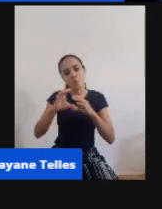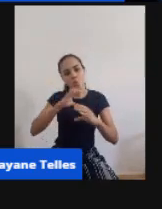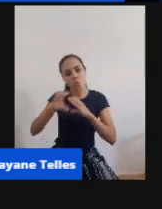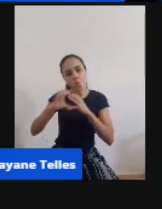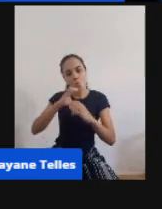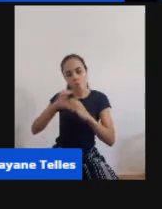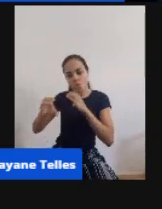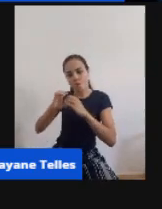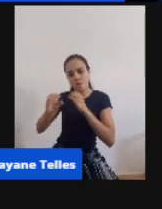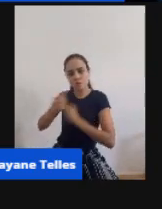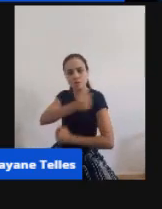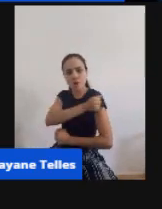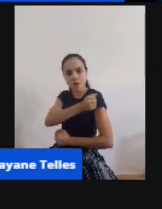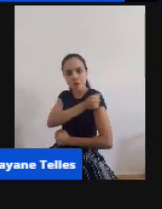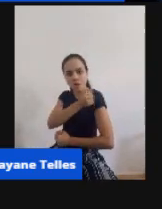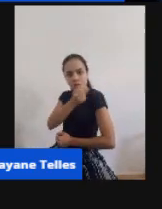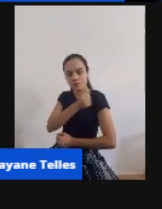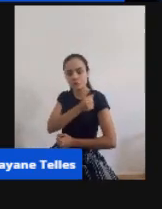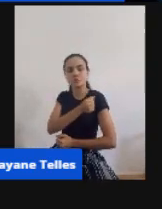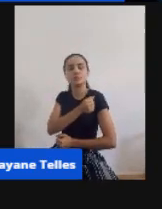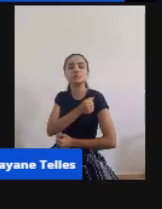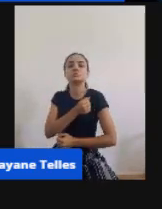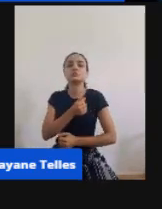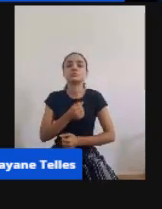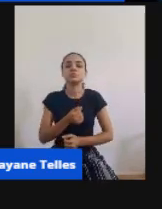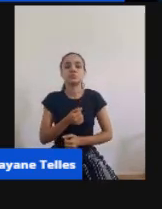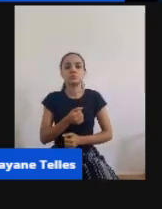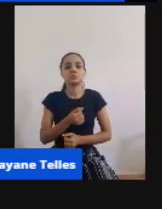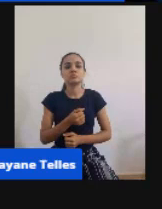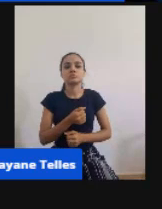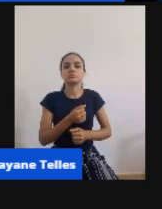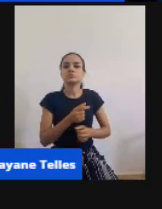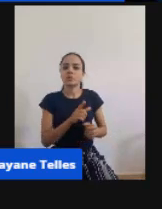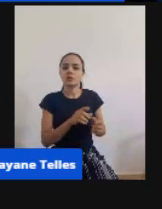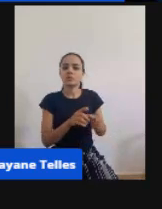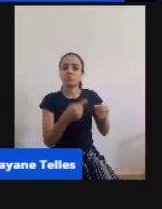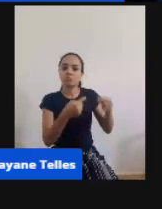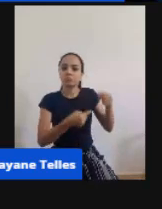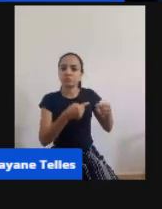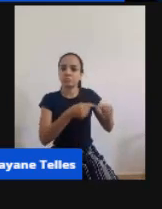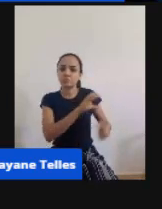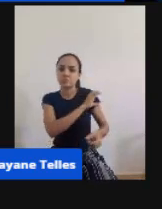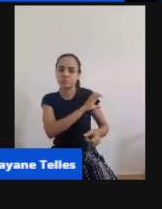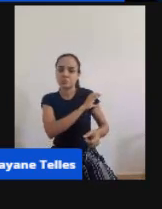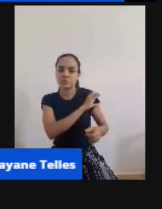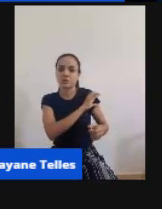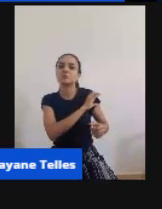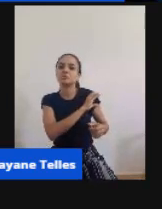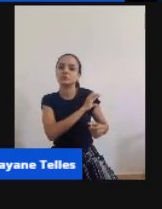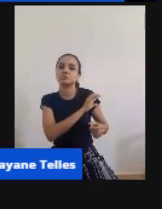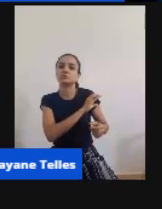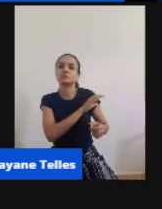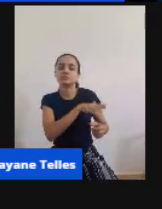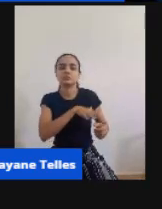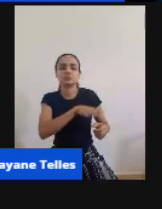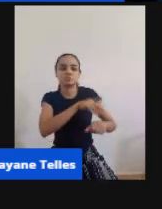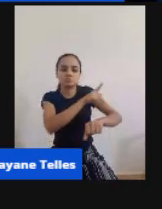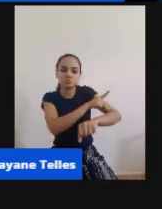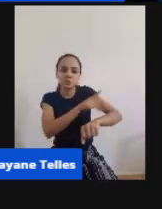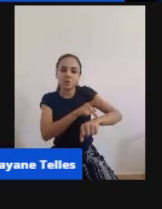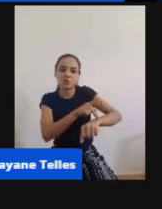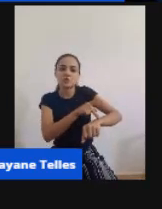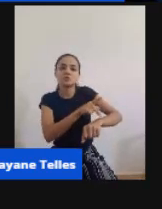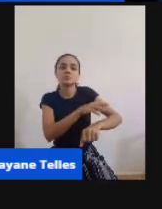foram acordados com a equipe técnico-pedagógica da unidade escolar. No início do ano letivo,